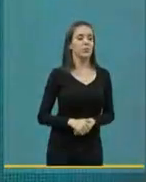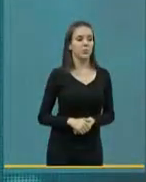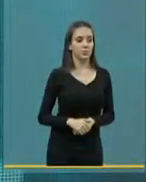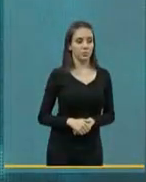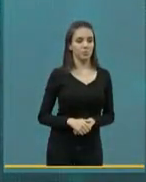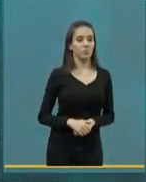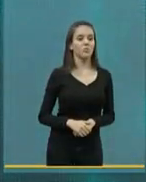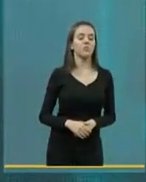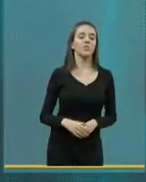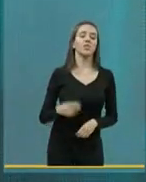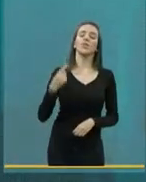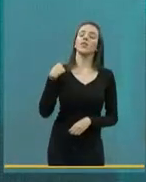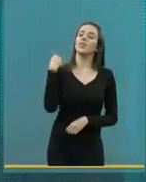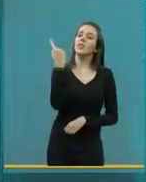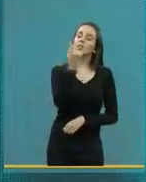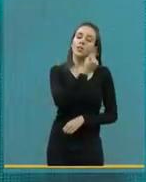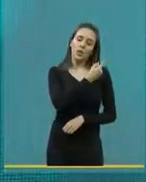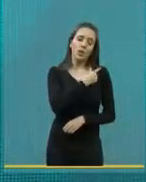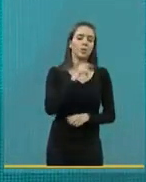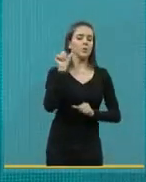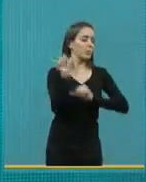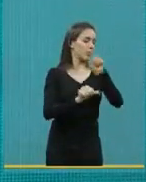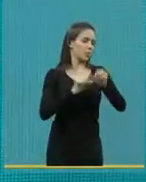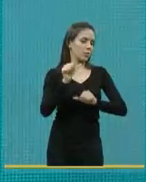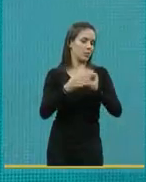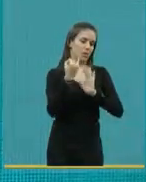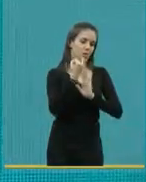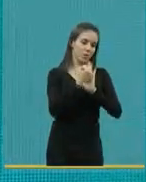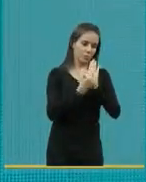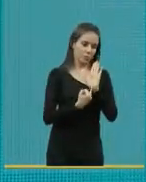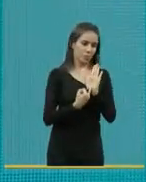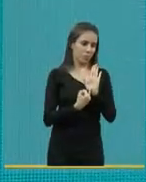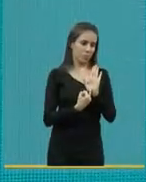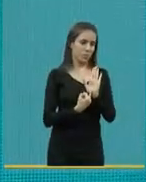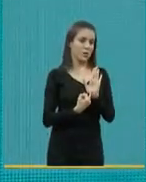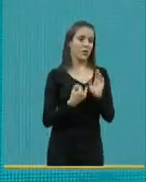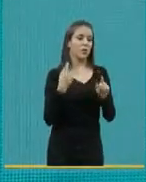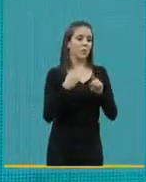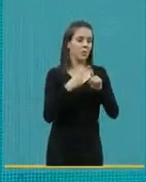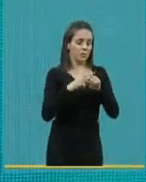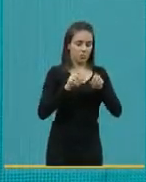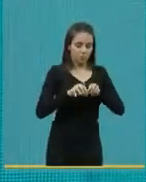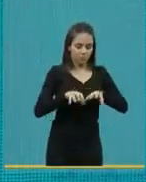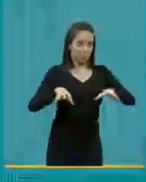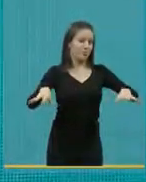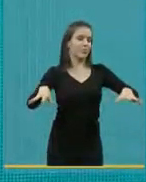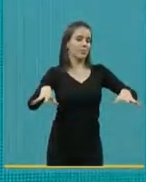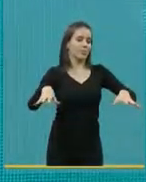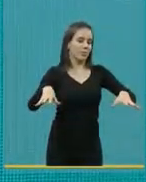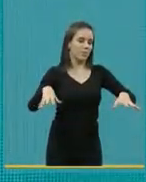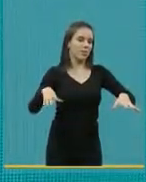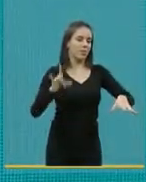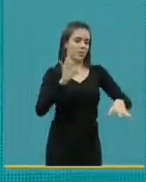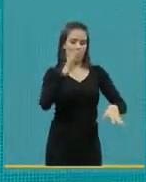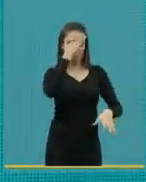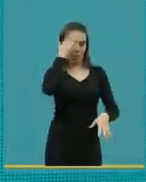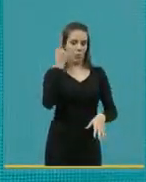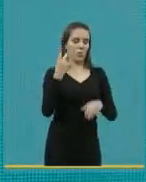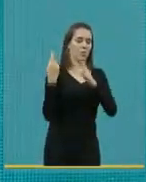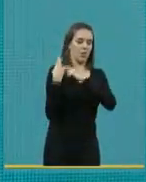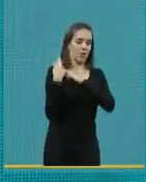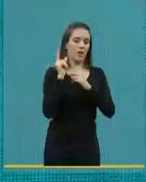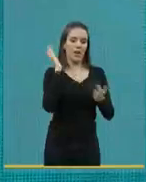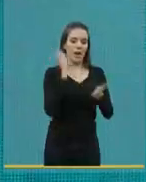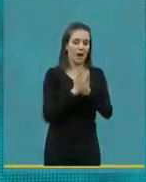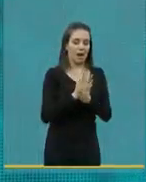nós vamos fazer uma reforma tributária que descentralize os recursos que acabe com a injustiça